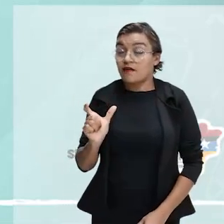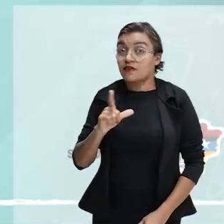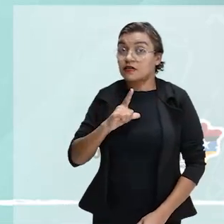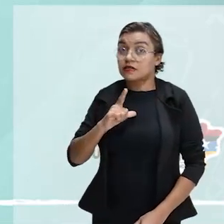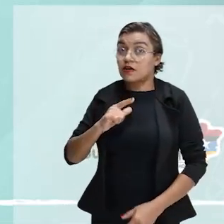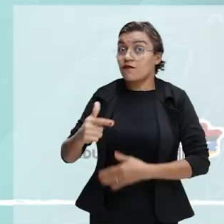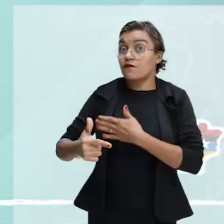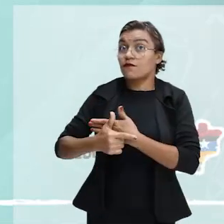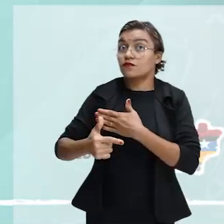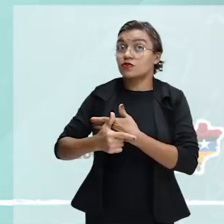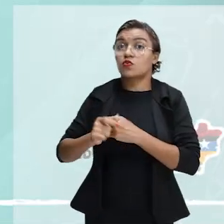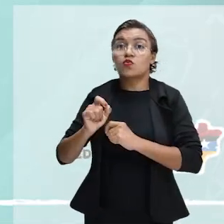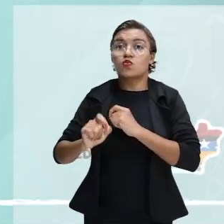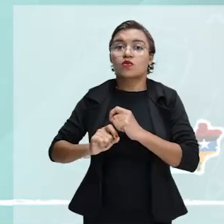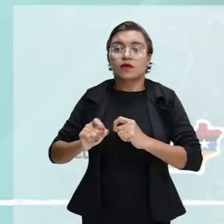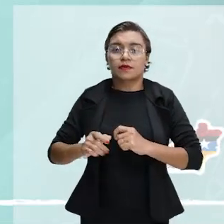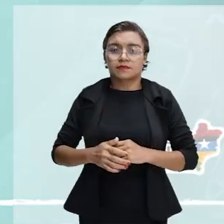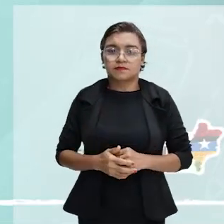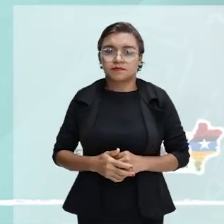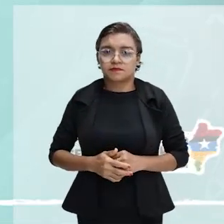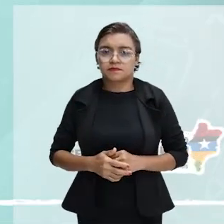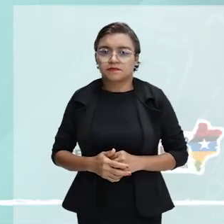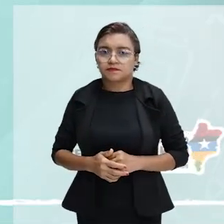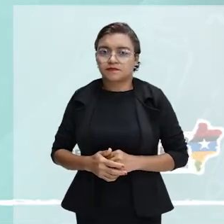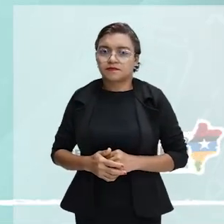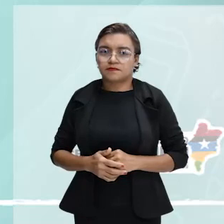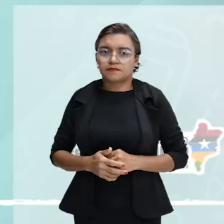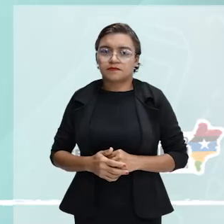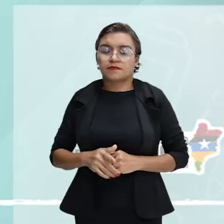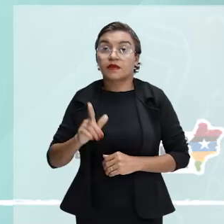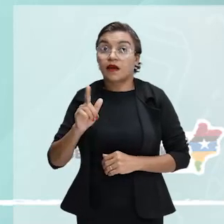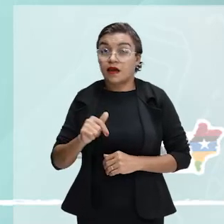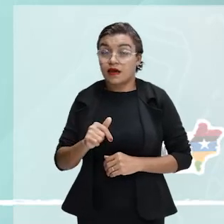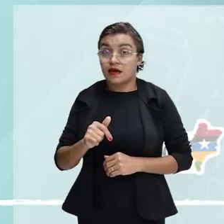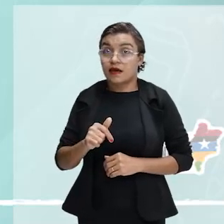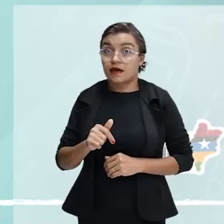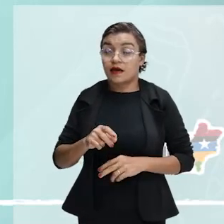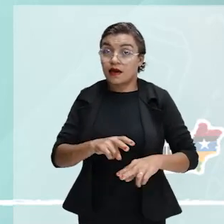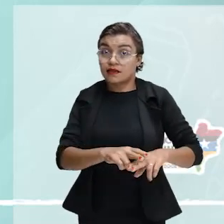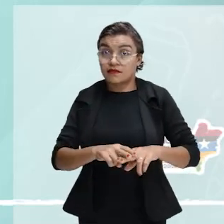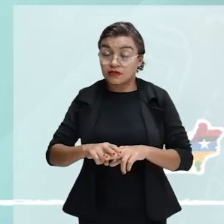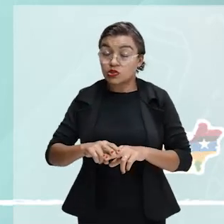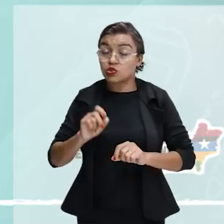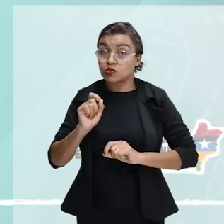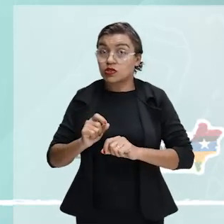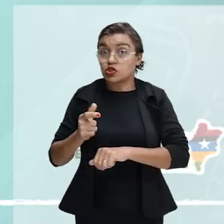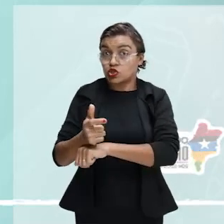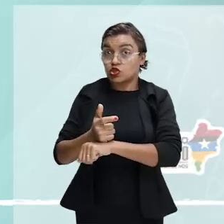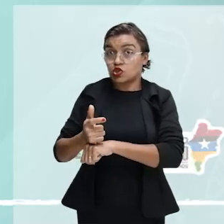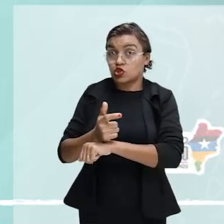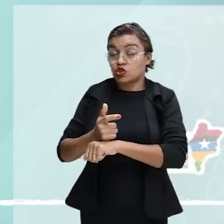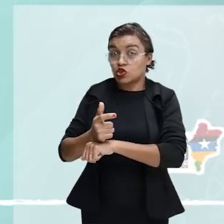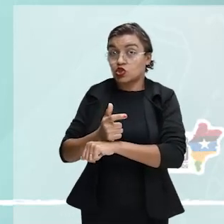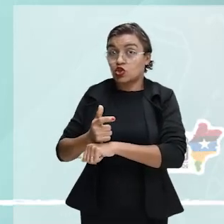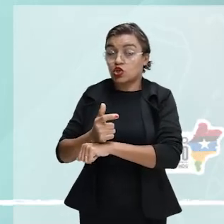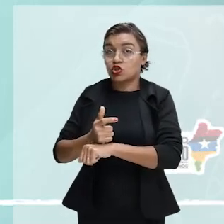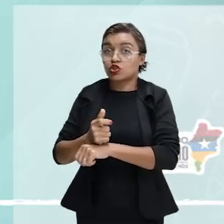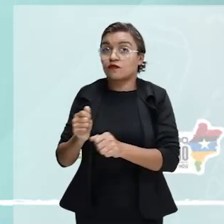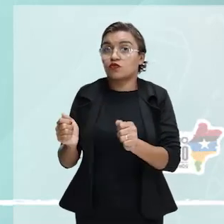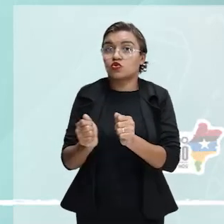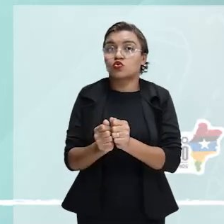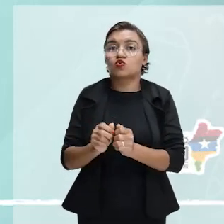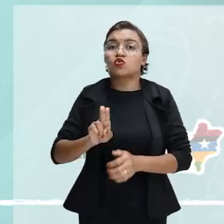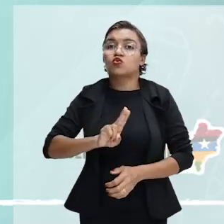função, tá? E essa função vem pelo adjetivo, que acompanha diretamente o nome, né, o